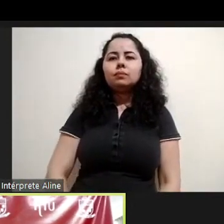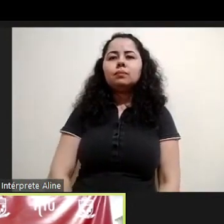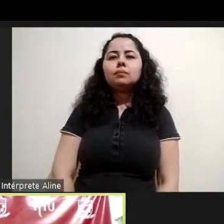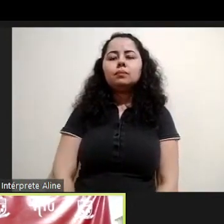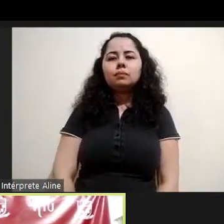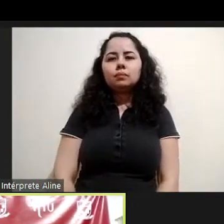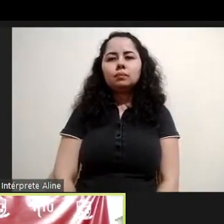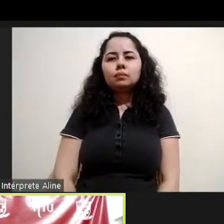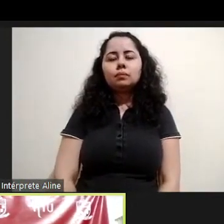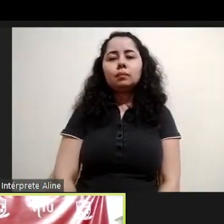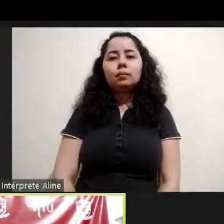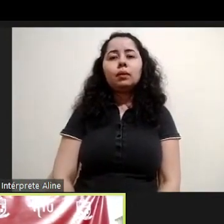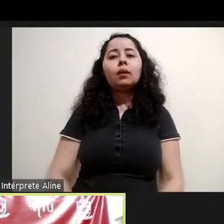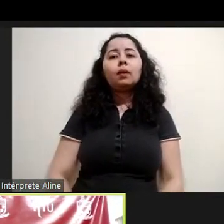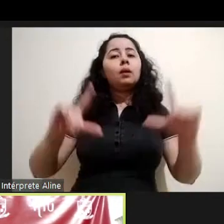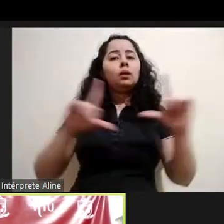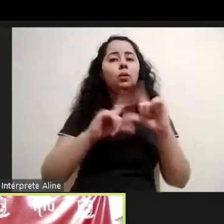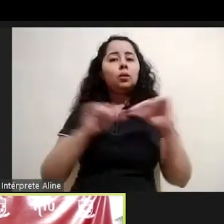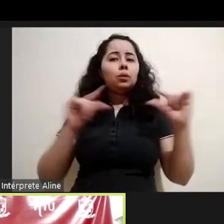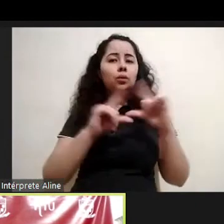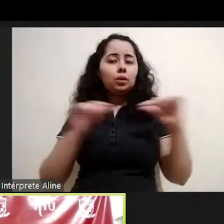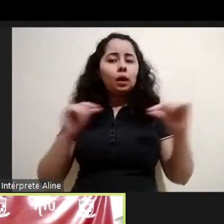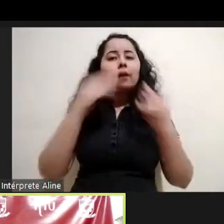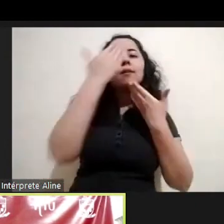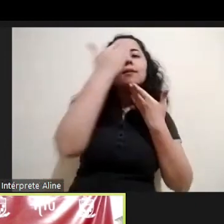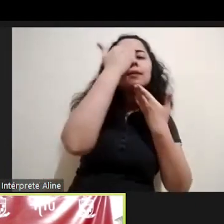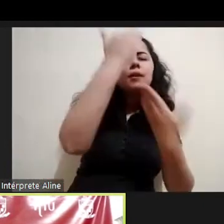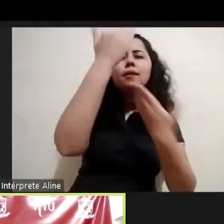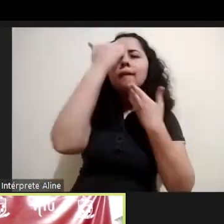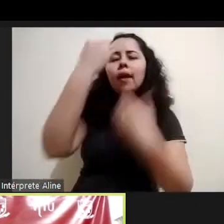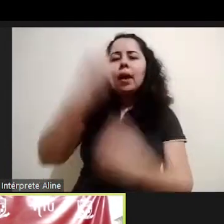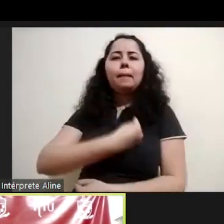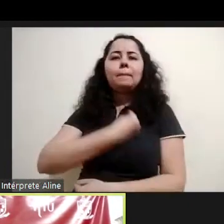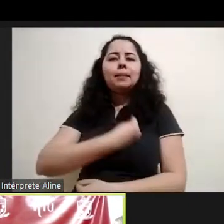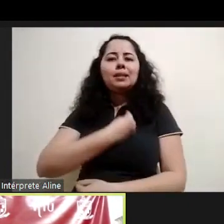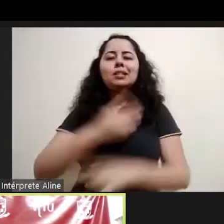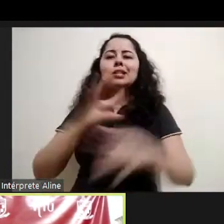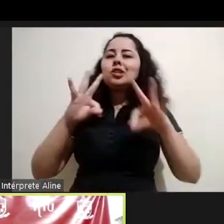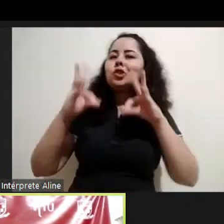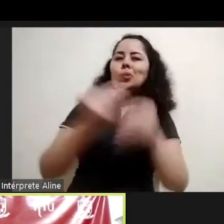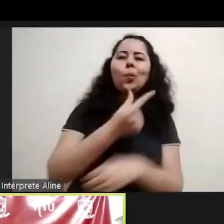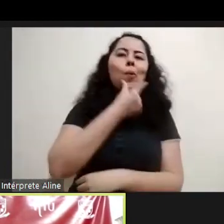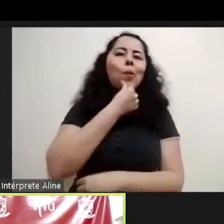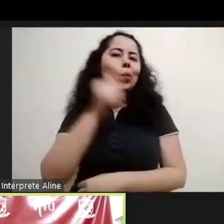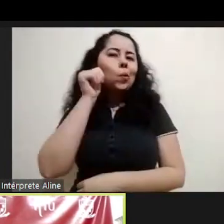A Universidade Federal de Juiz de Fora agradece a presença de todas e todos na entrega da